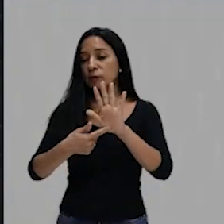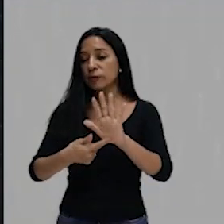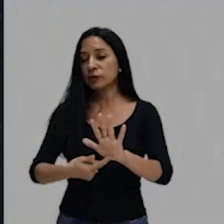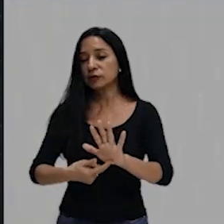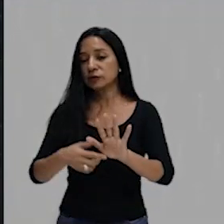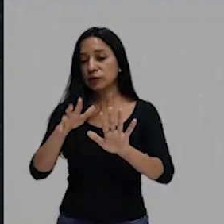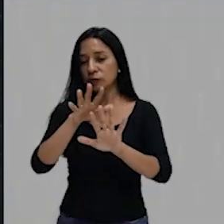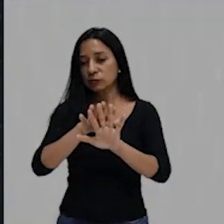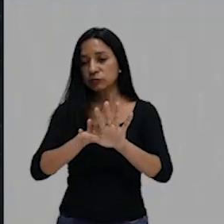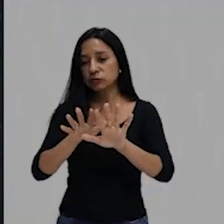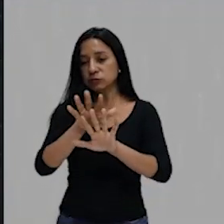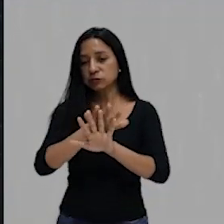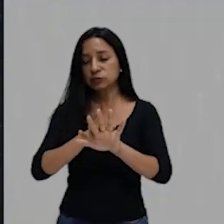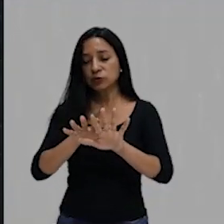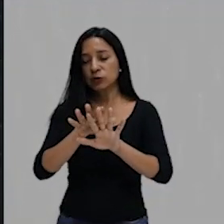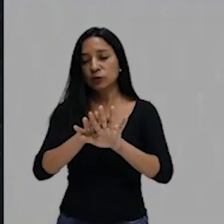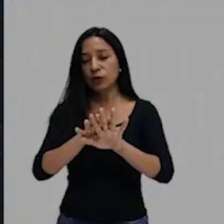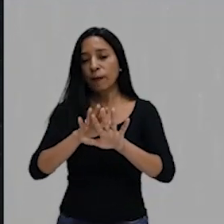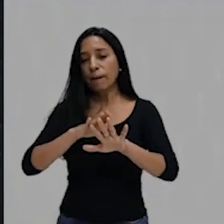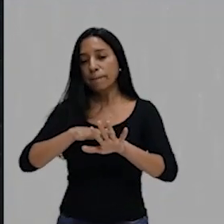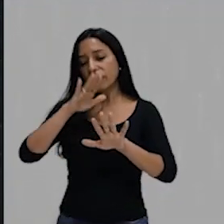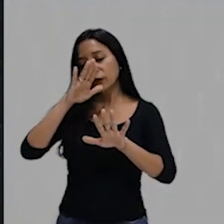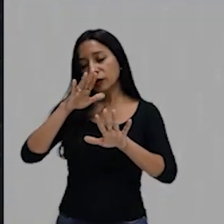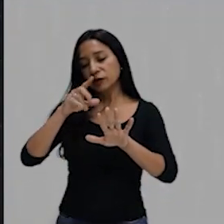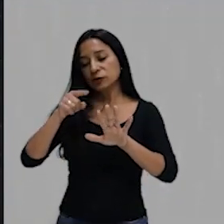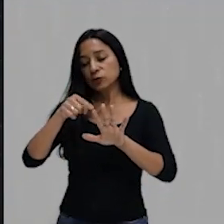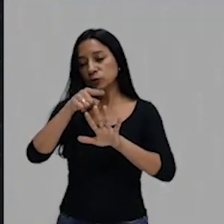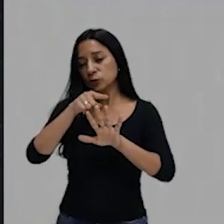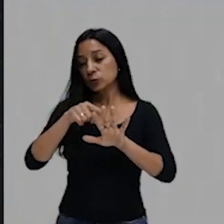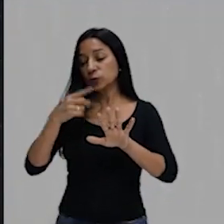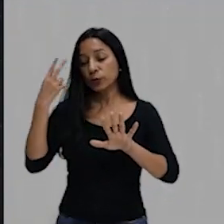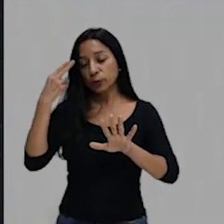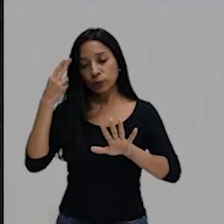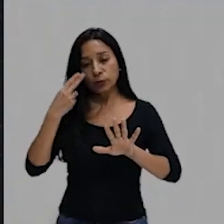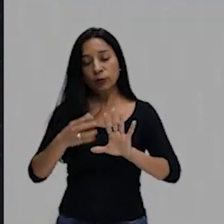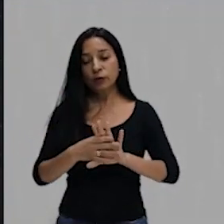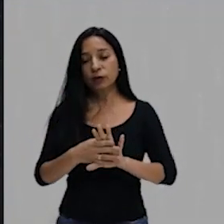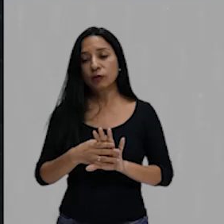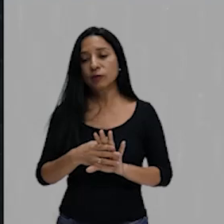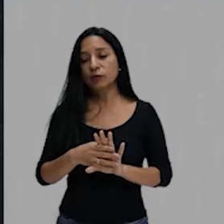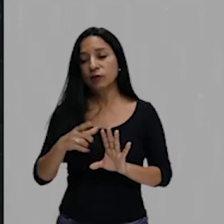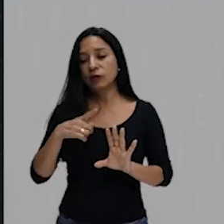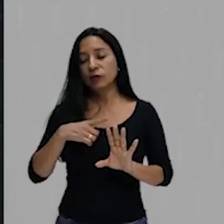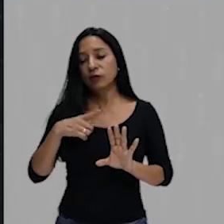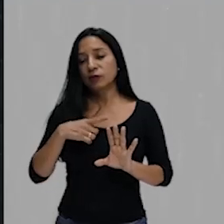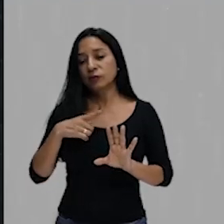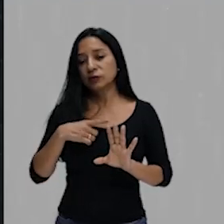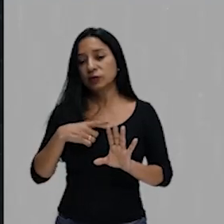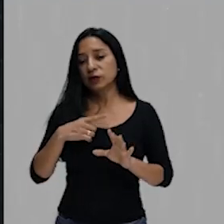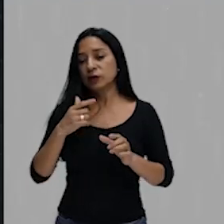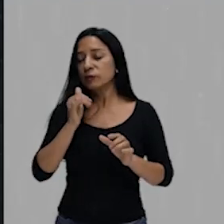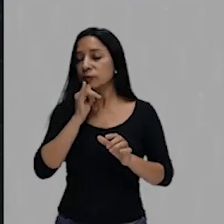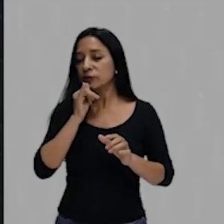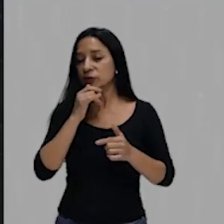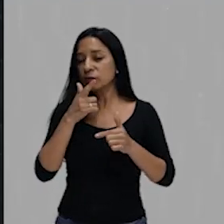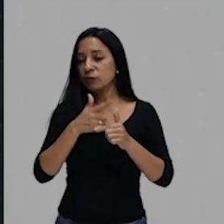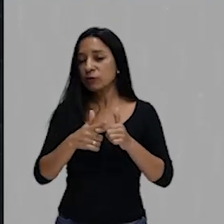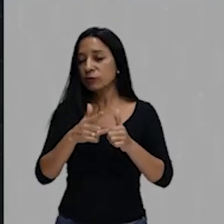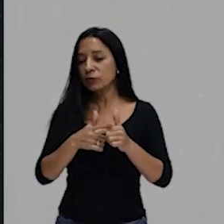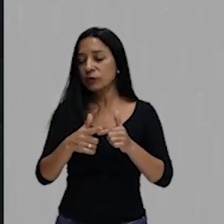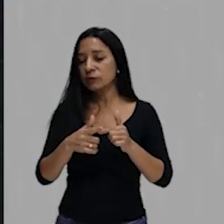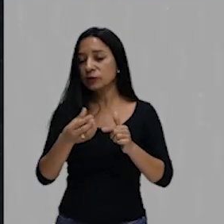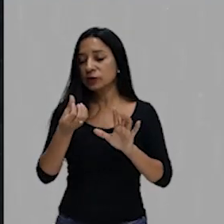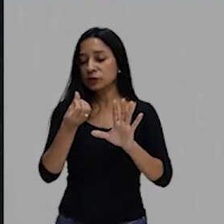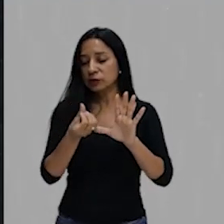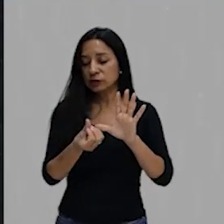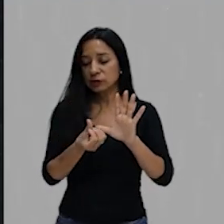dedo extranumerário? Mais dedos do que o normal, certo? Então, eu tenho casos de polidactilia em que o indivíduo ele tem 6 dedos